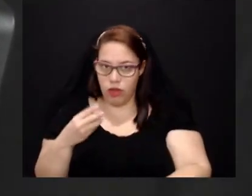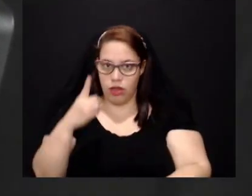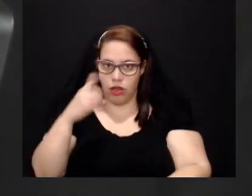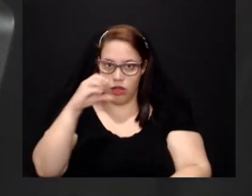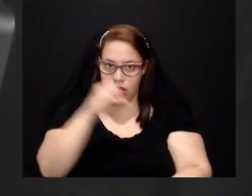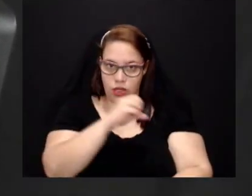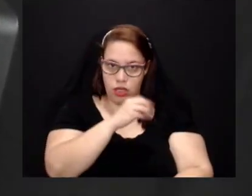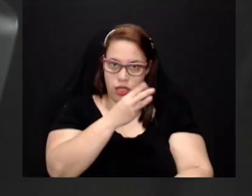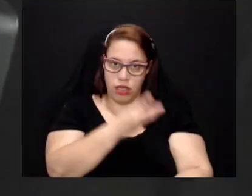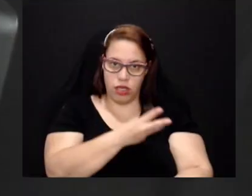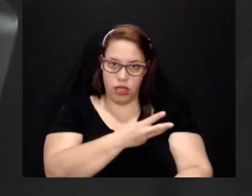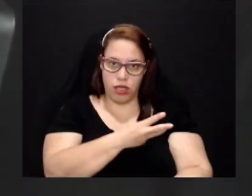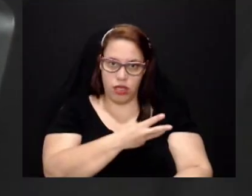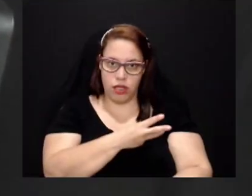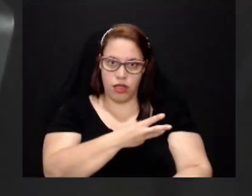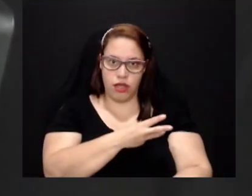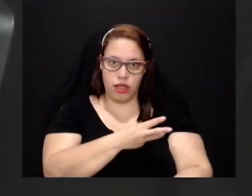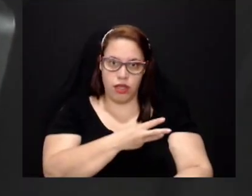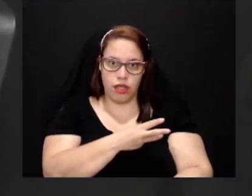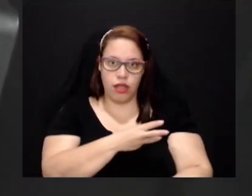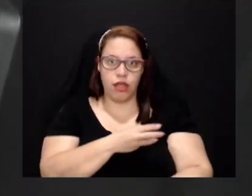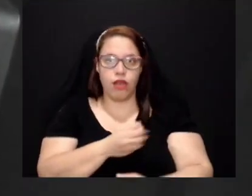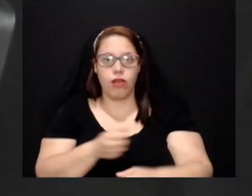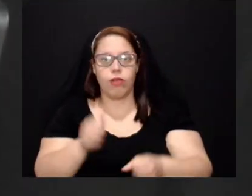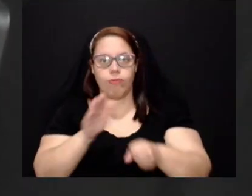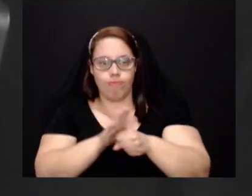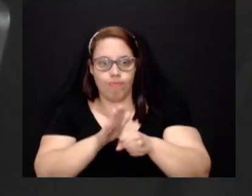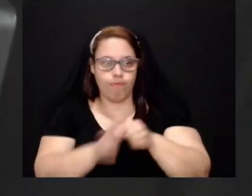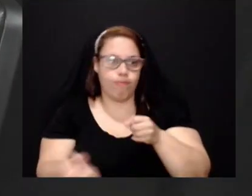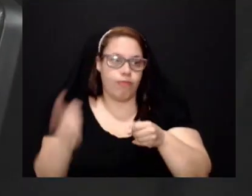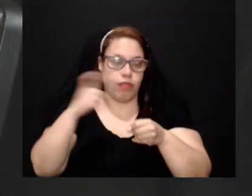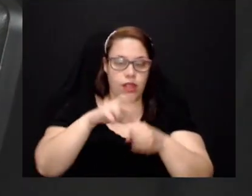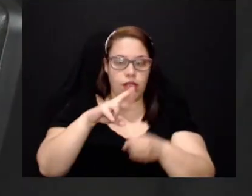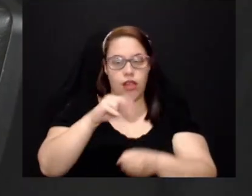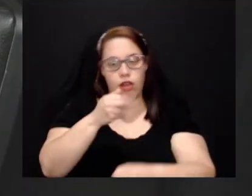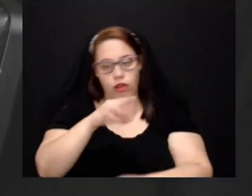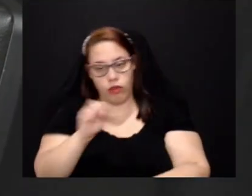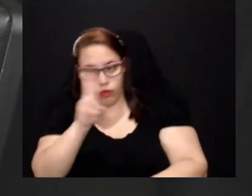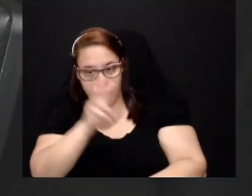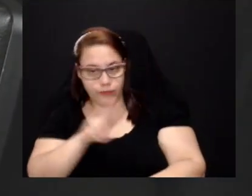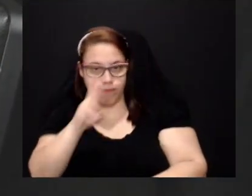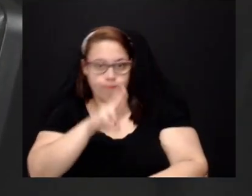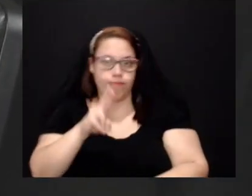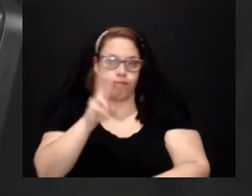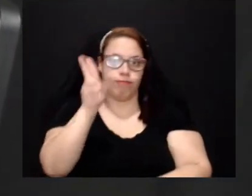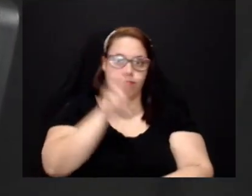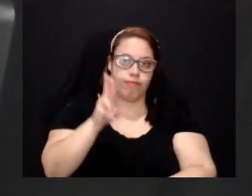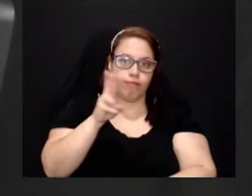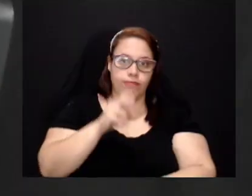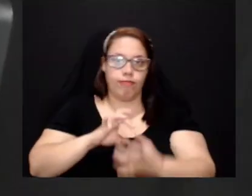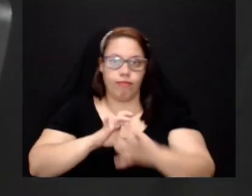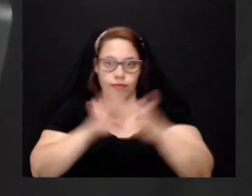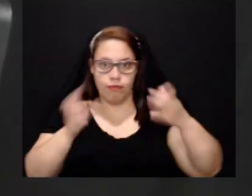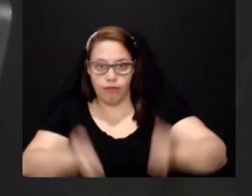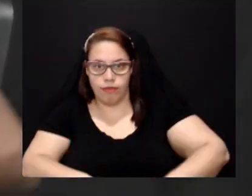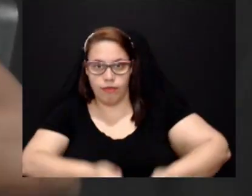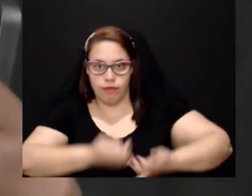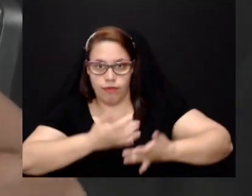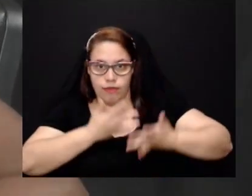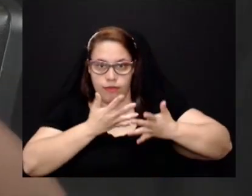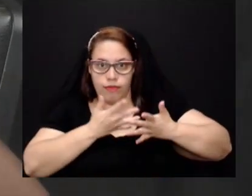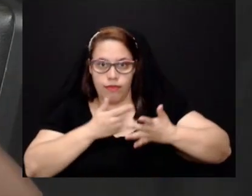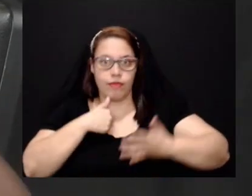1993, fudidamente voltando, Racionais, usando e abusando da nossa liberdade de expressão. Eu era